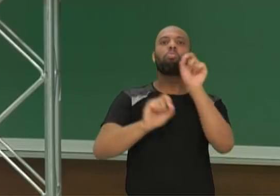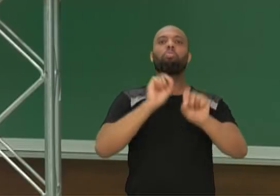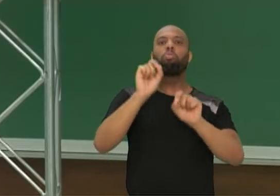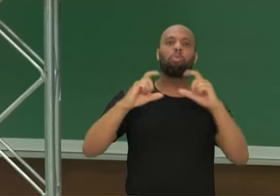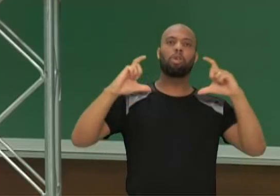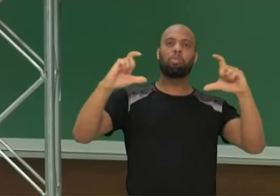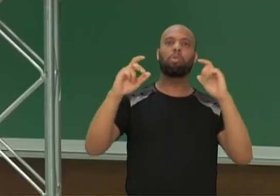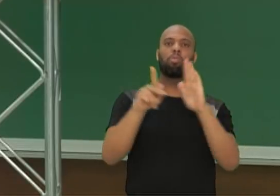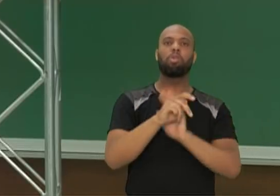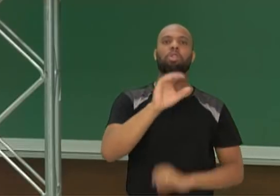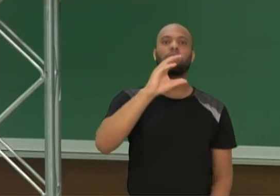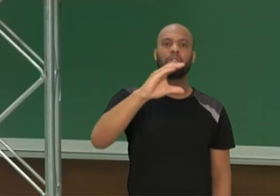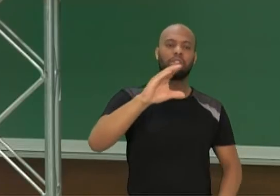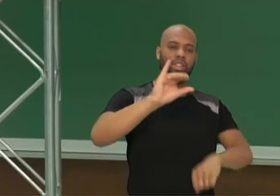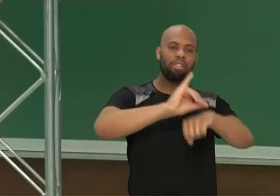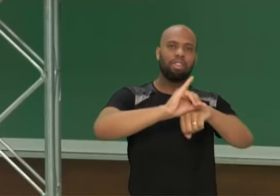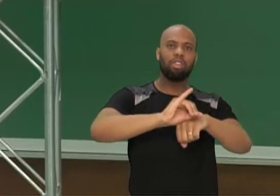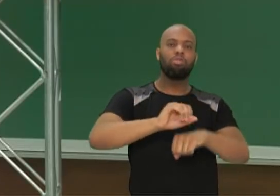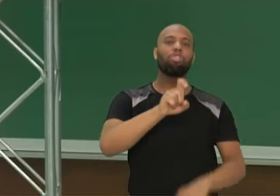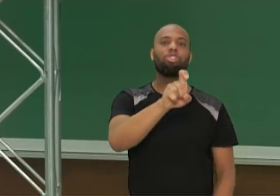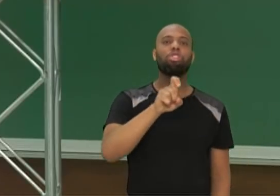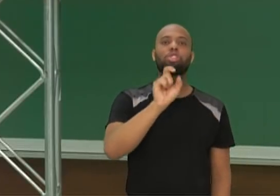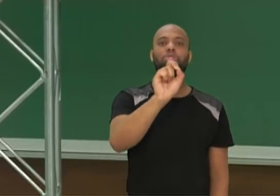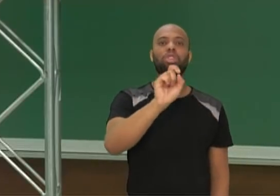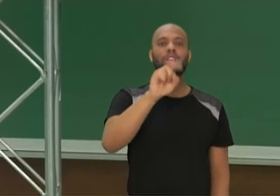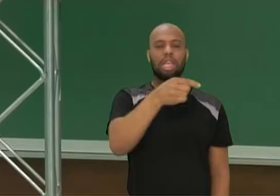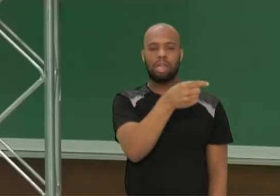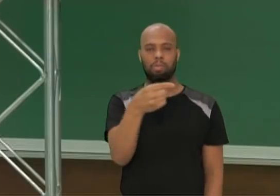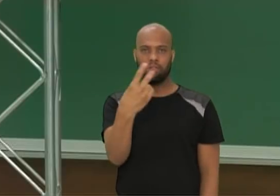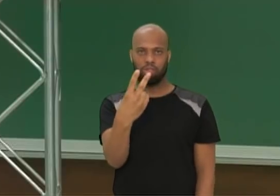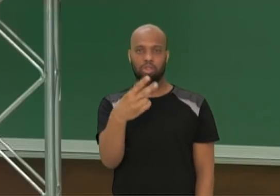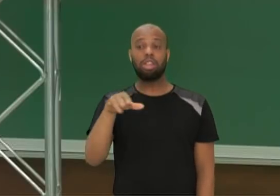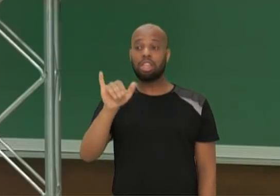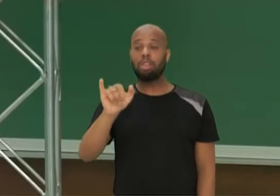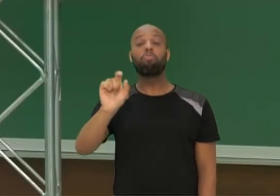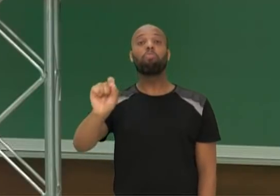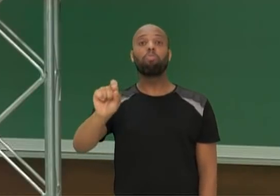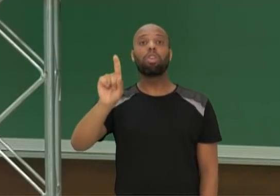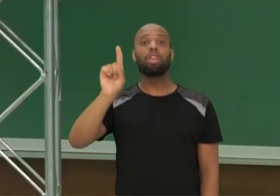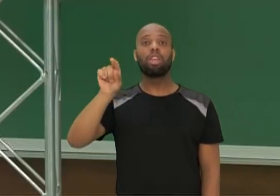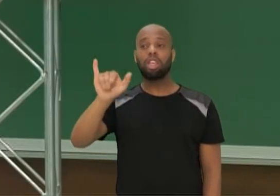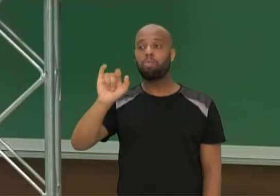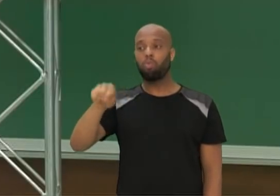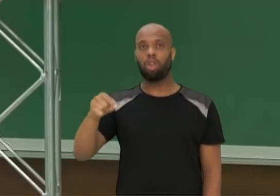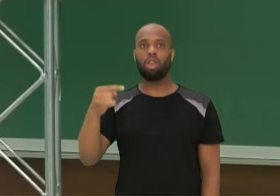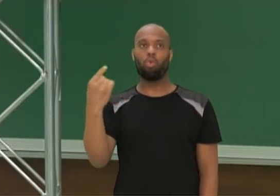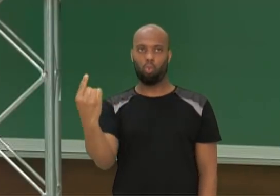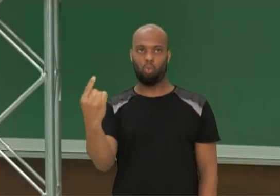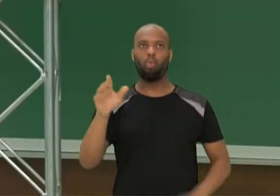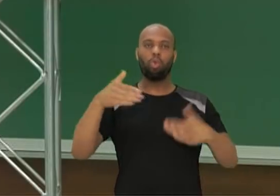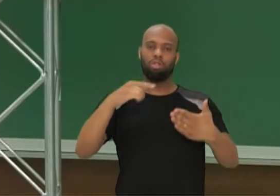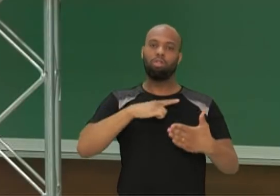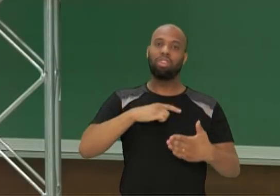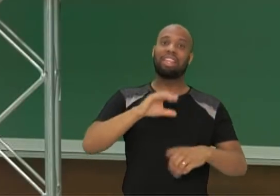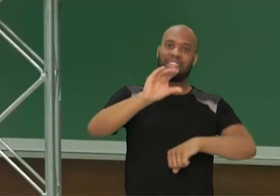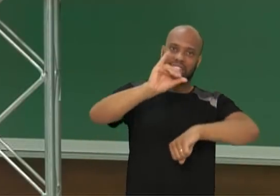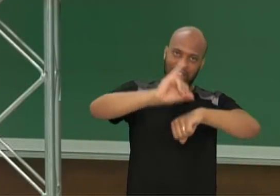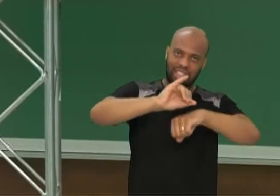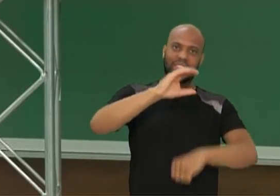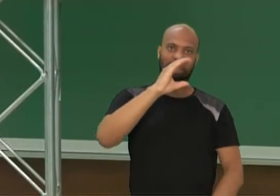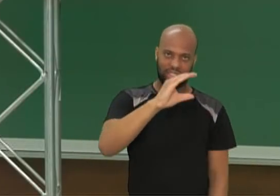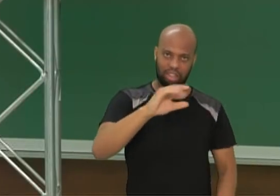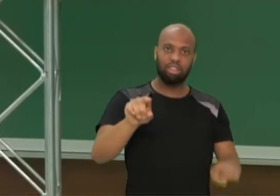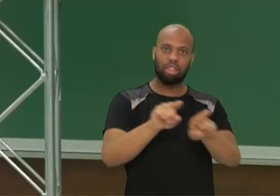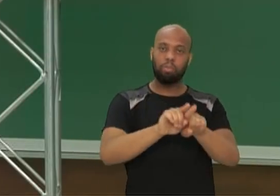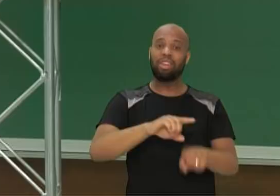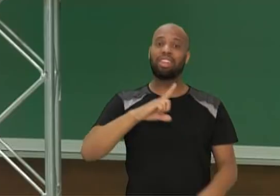do centro aqui? Quanto vale x? Menos 2, y vale 1. Então, eu tenho as coordenadas do centro, tenho